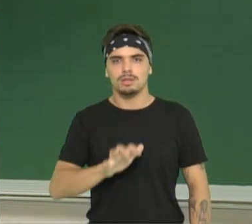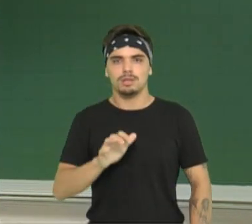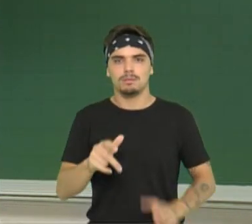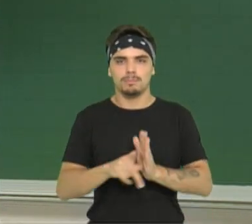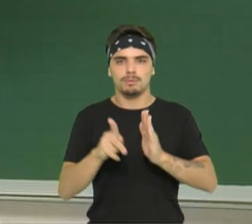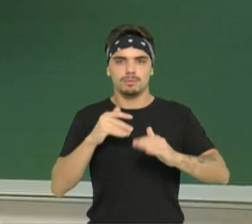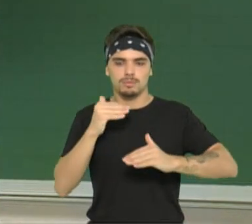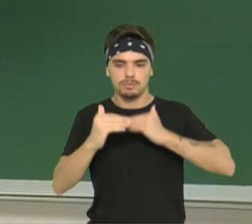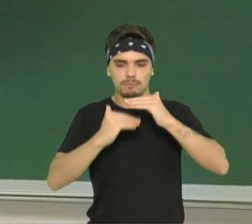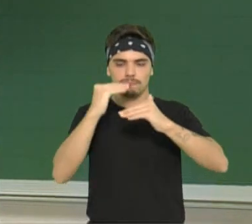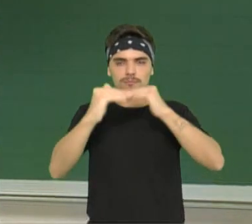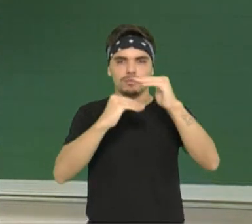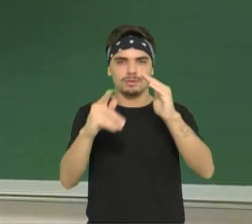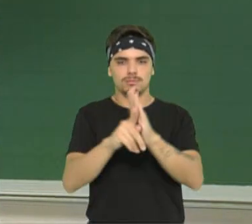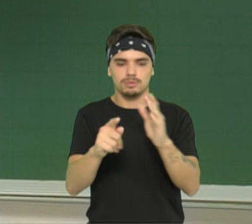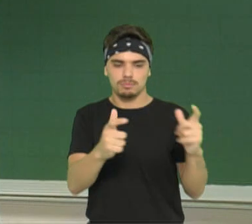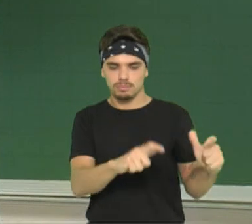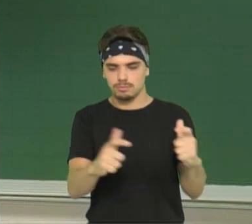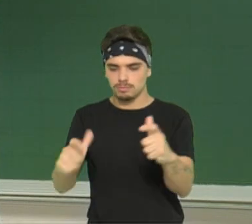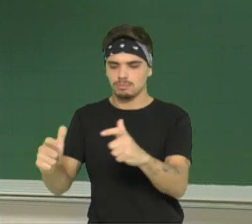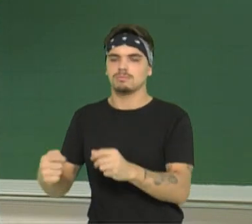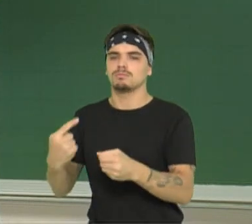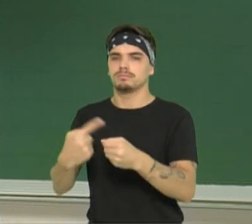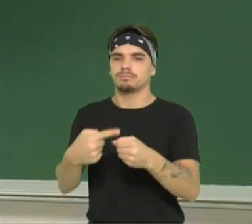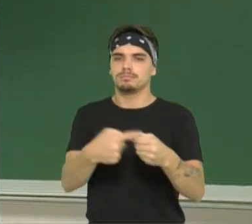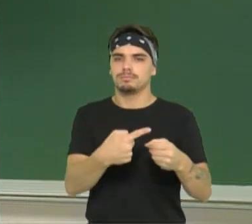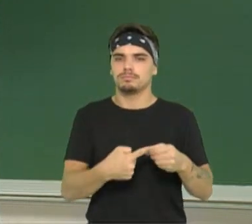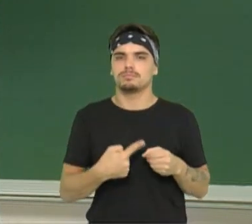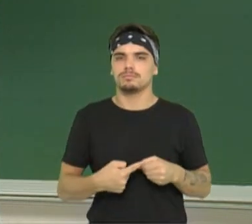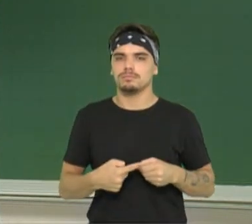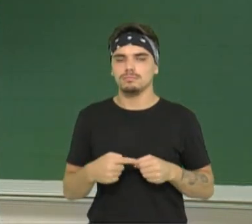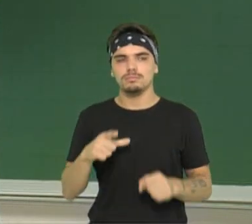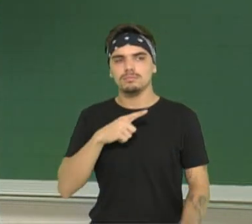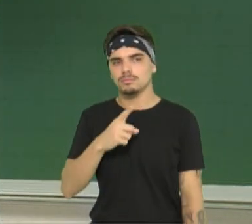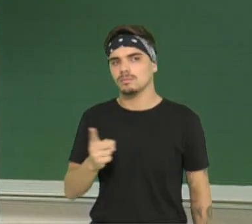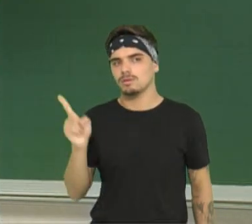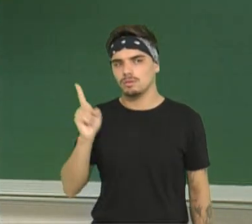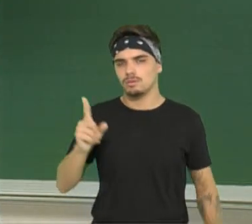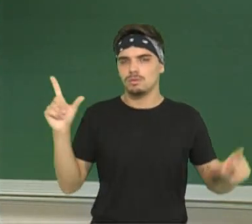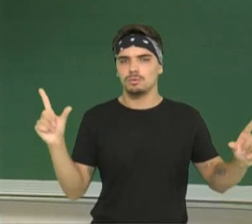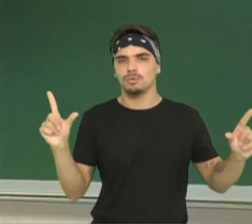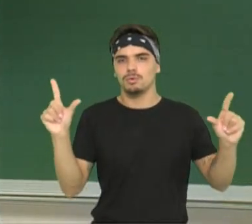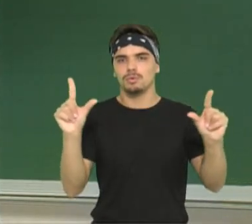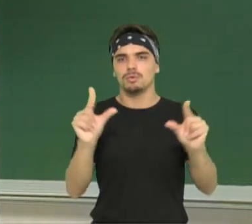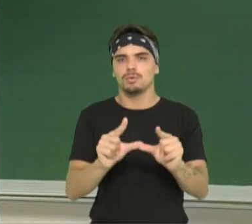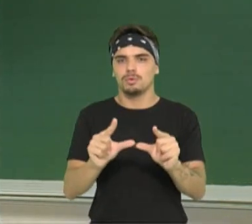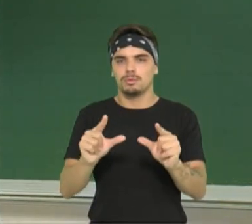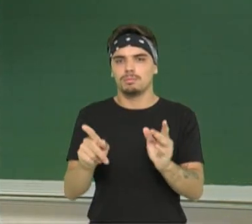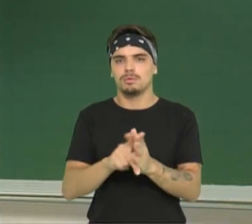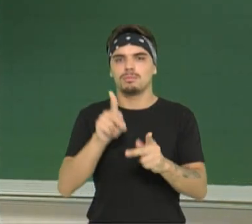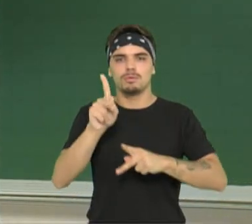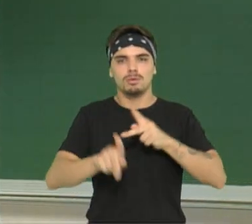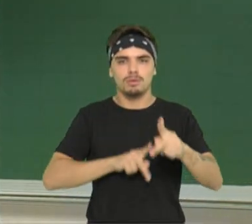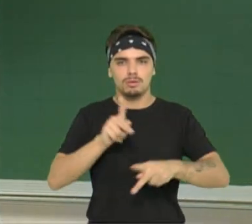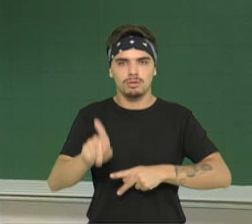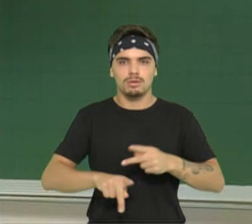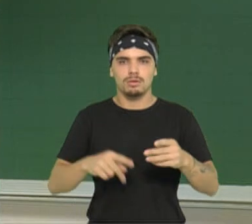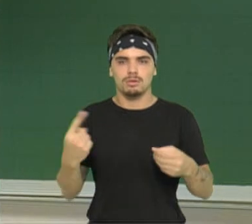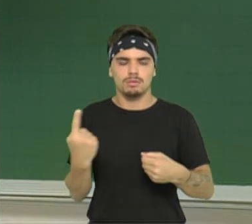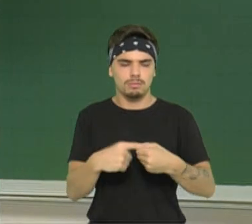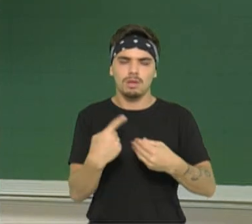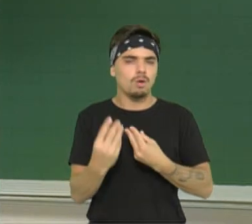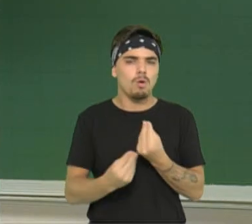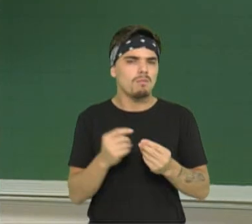da evolução do ambiente urbano. Aí a gente tem aqui redução da população urbana. Como eu vou reduzir? Como eu vou